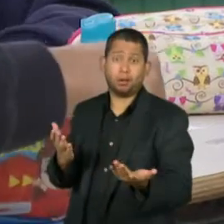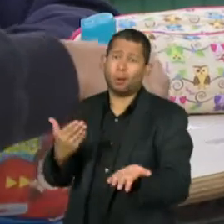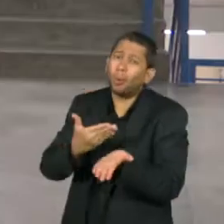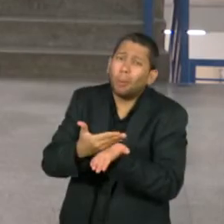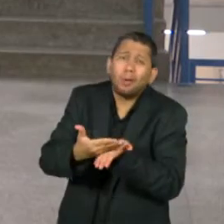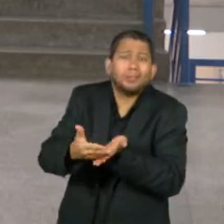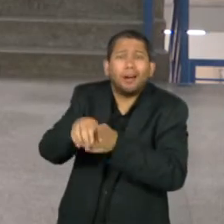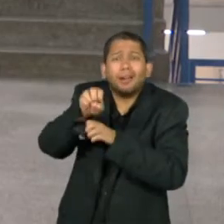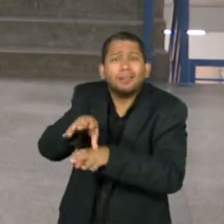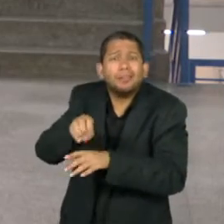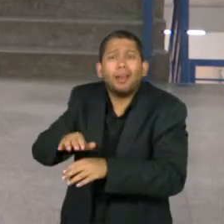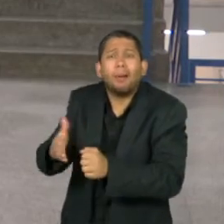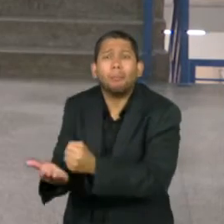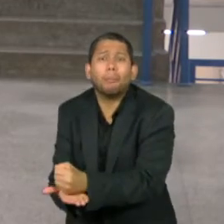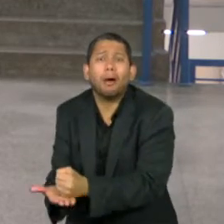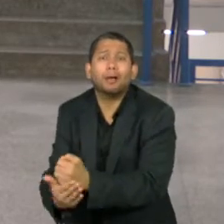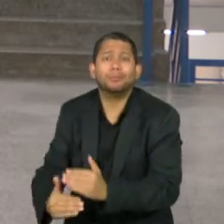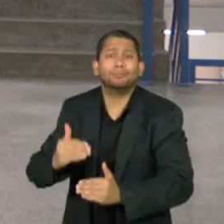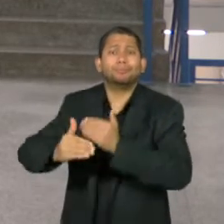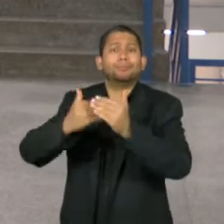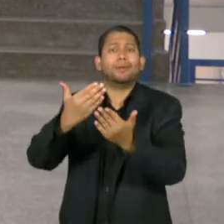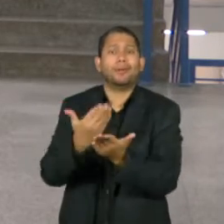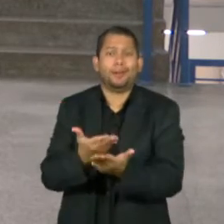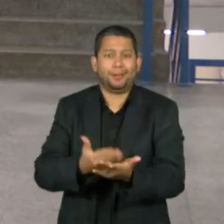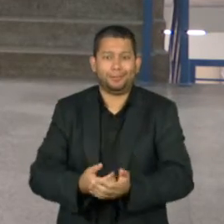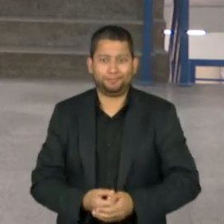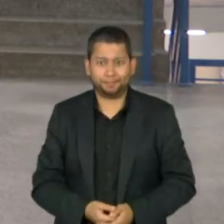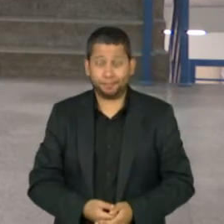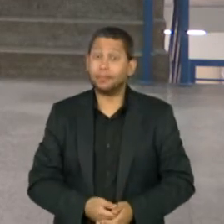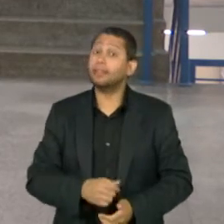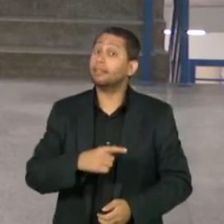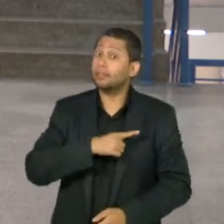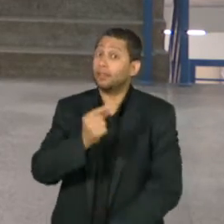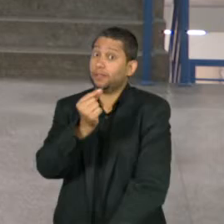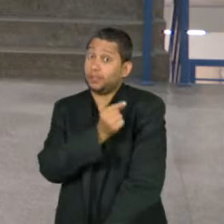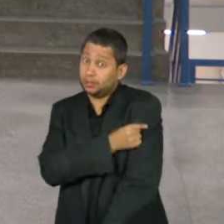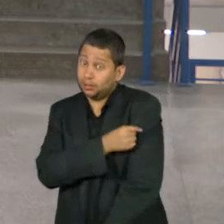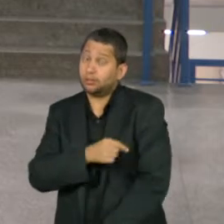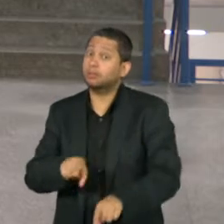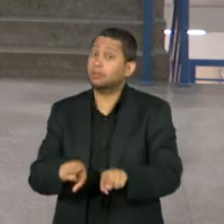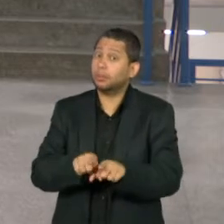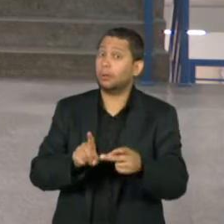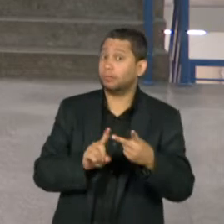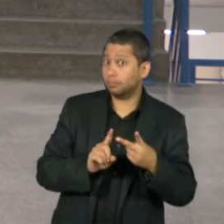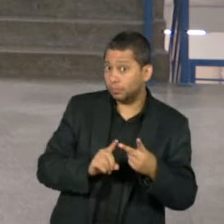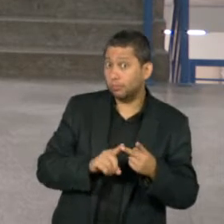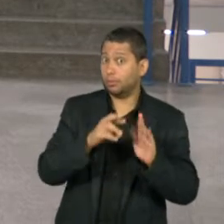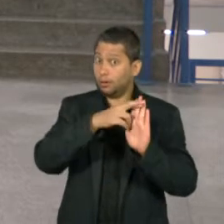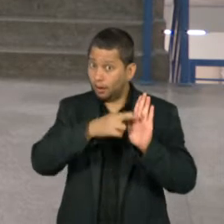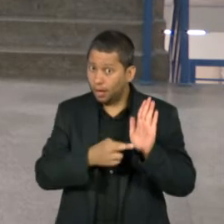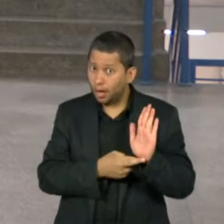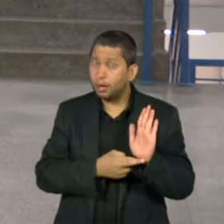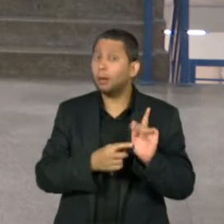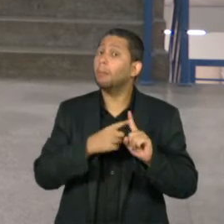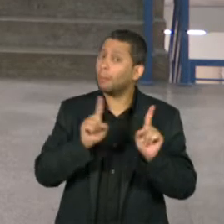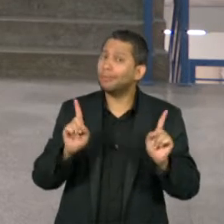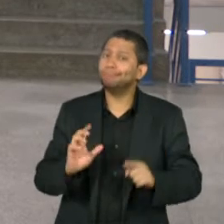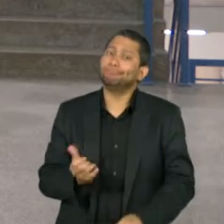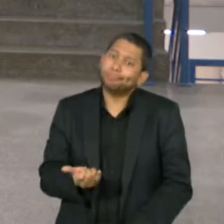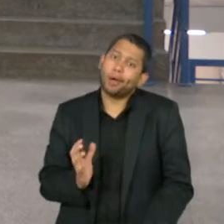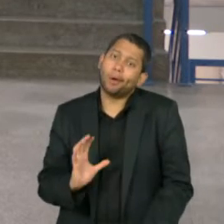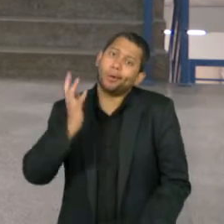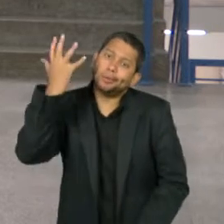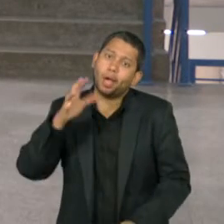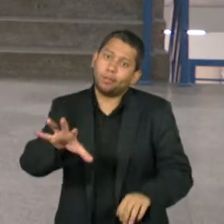com esses. Apesar dos protocolos sanitários e da vacina, o risco de contaminação ainda existe. Por isso, a Secretaria Municipal